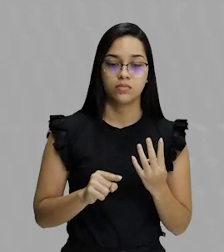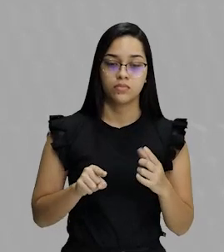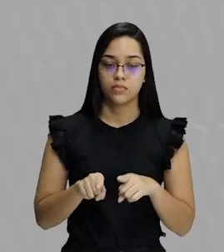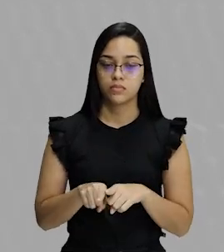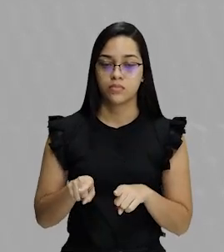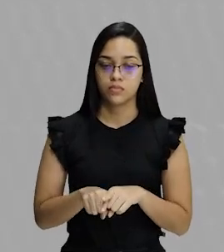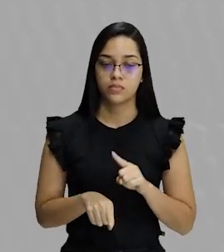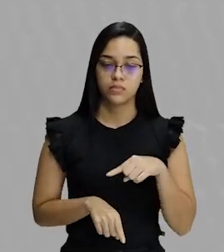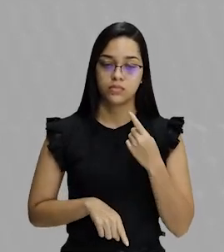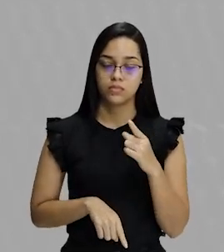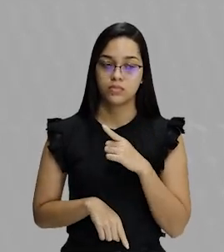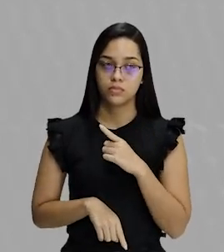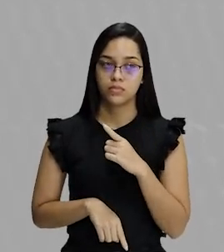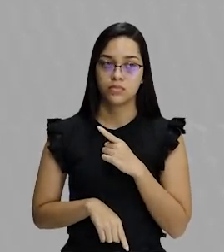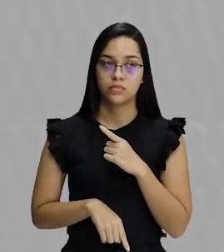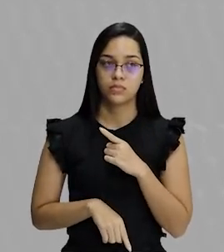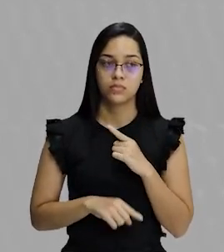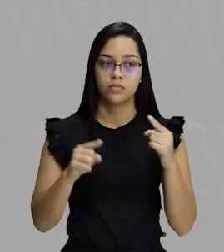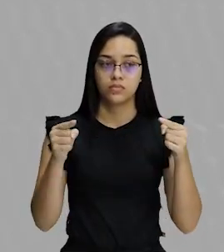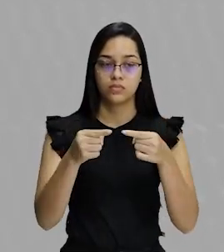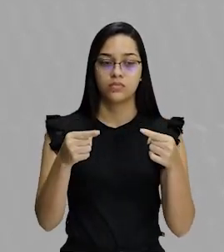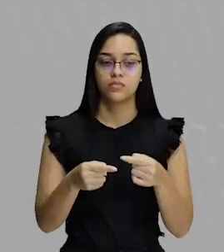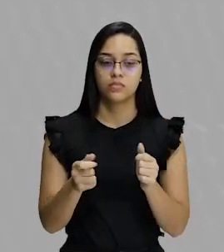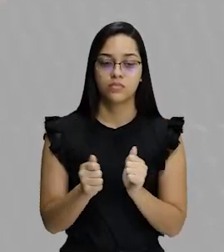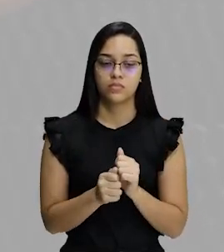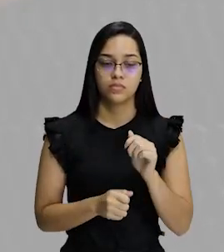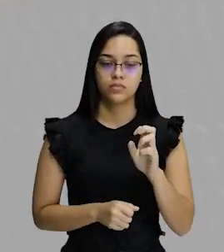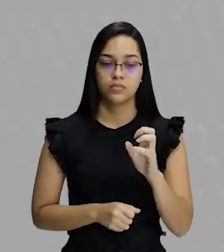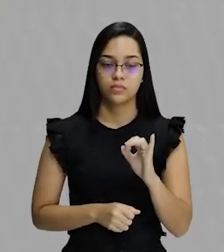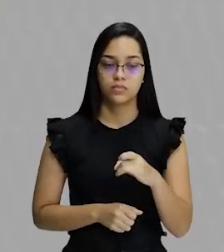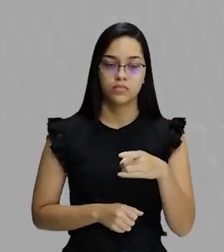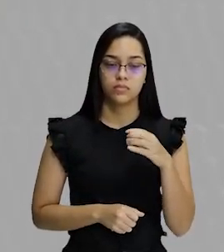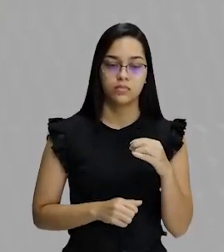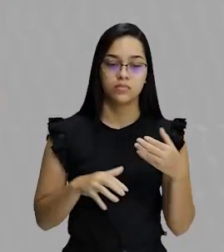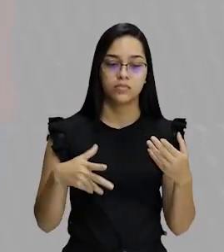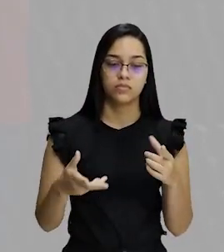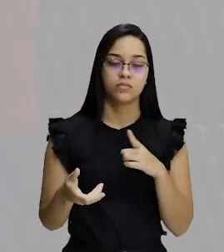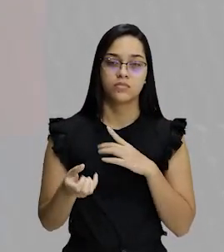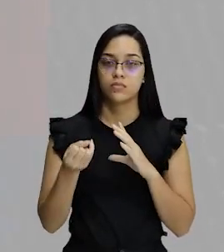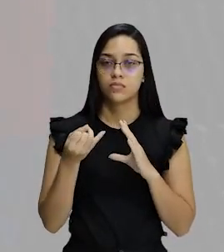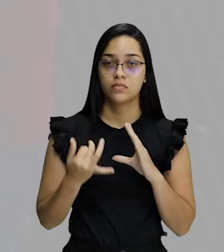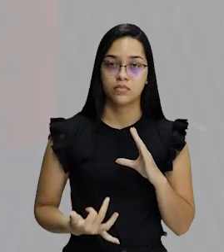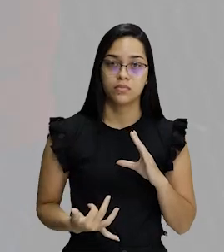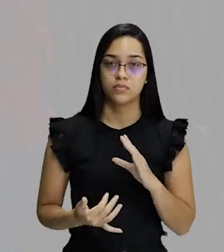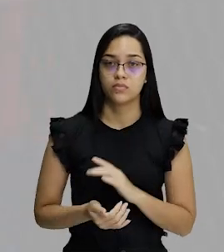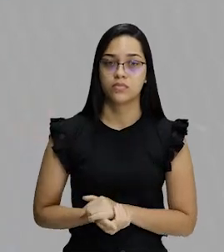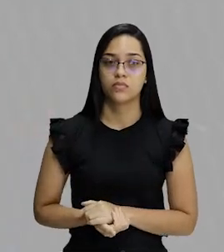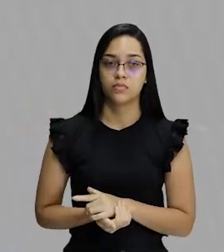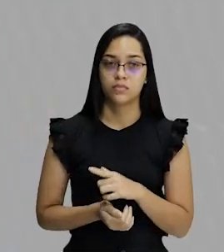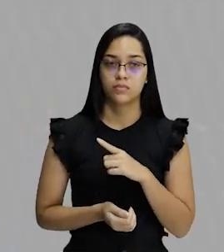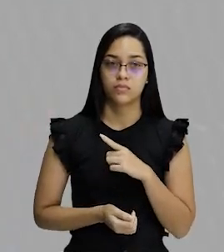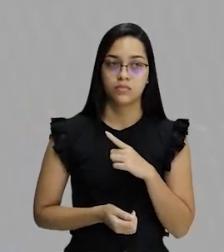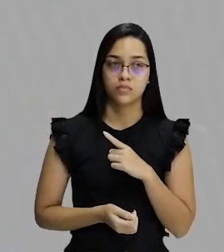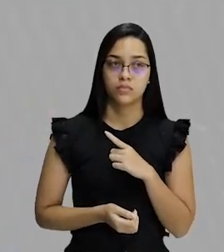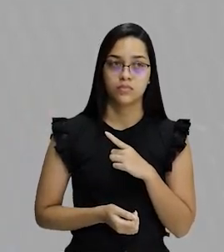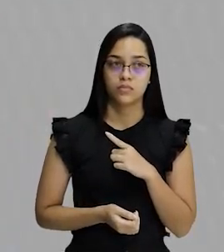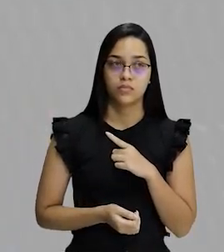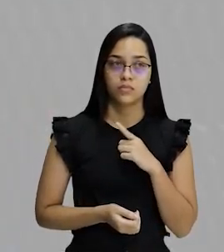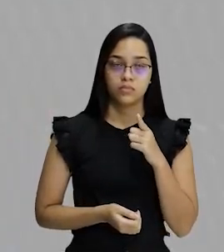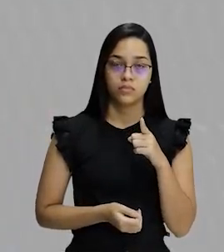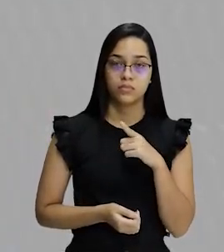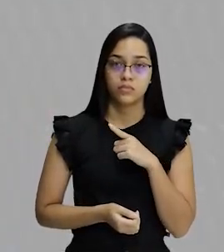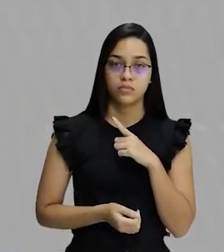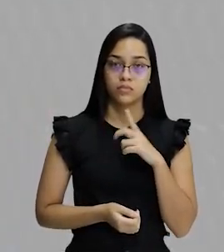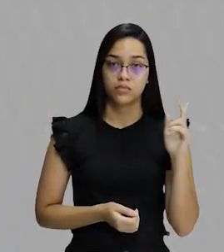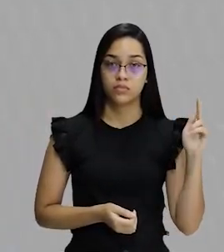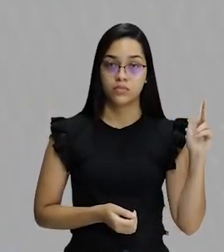pouco a gente vai ver que os pontos também podem coincidir com os eixos, tá? Mas vamos ver aqui as características. Um ponto que está, você tem um ponto